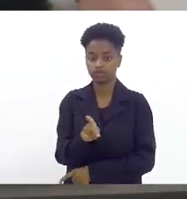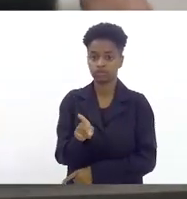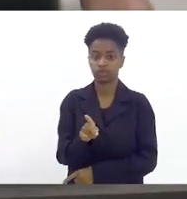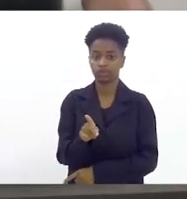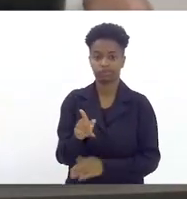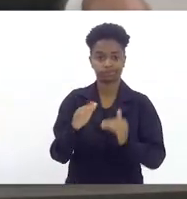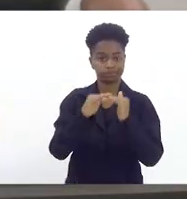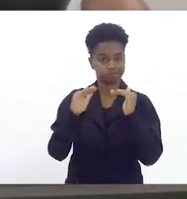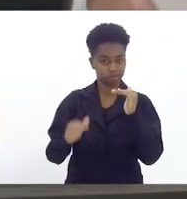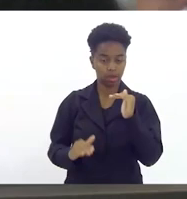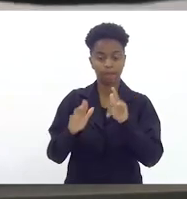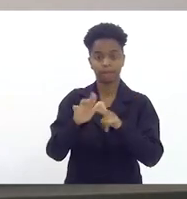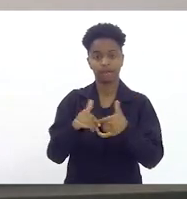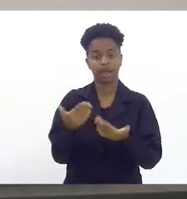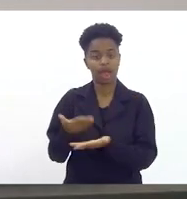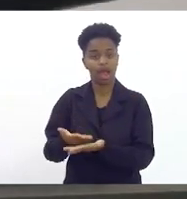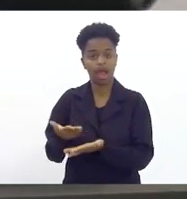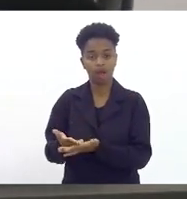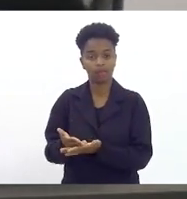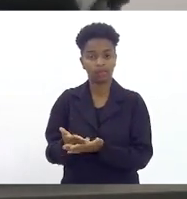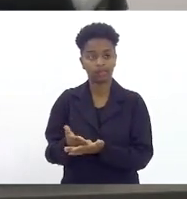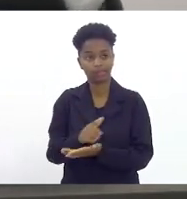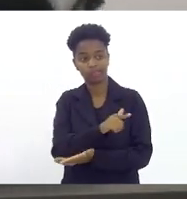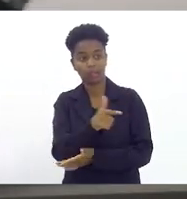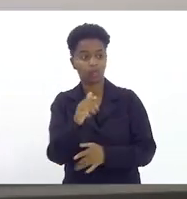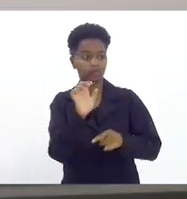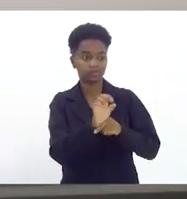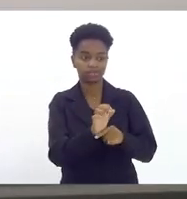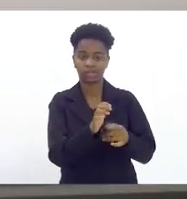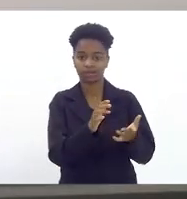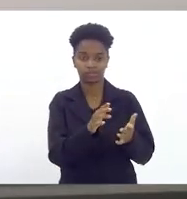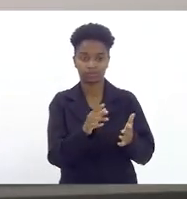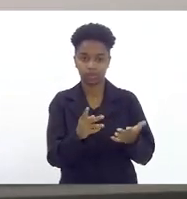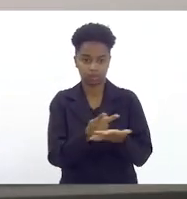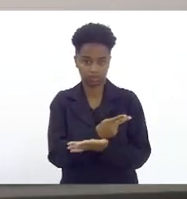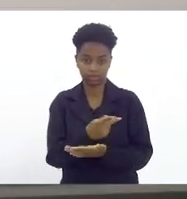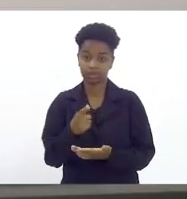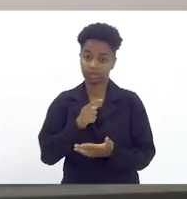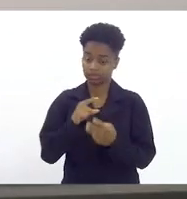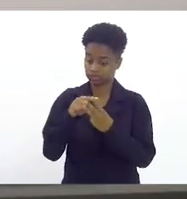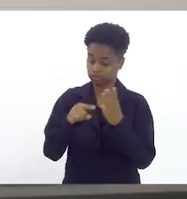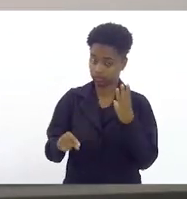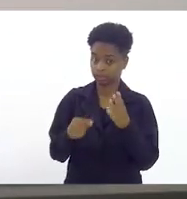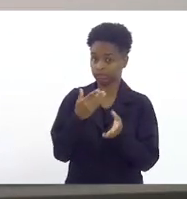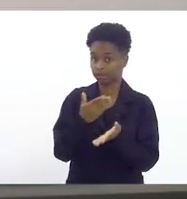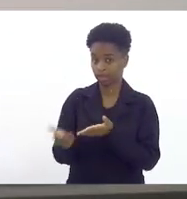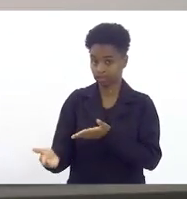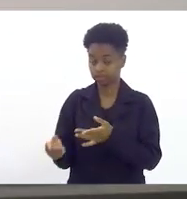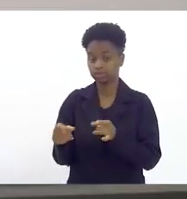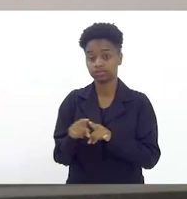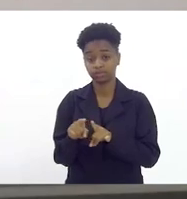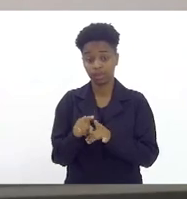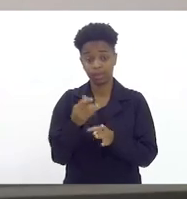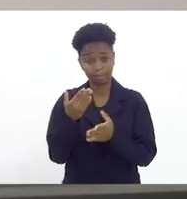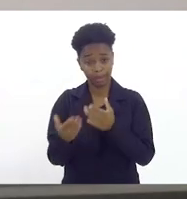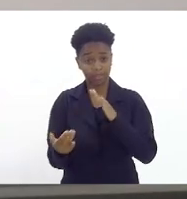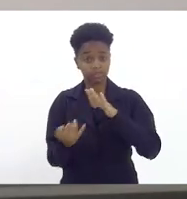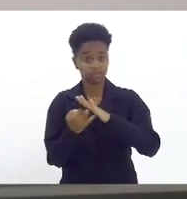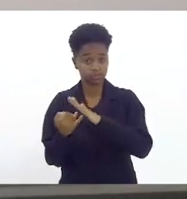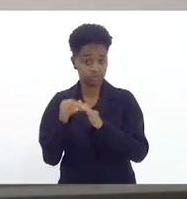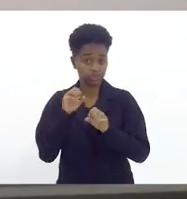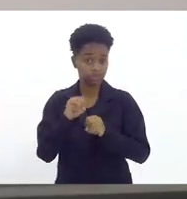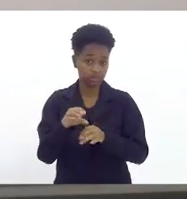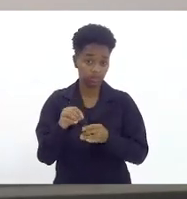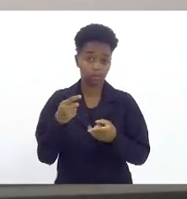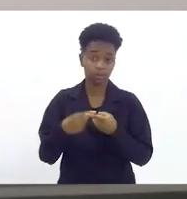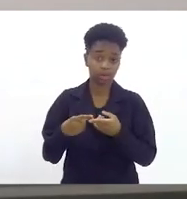preterido por conta de uma aula que é ministrada de outro estado então perdem os três nesse cenário e perde também a instituição de ensino